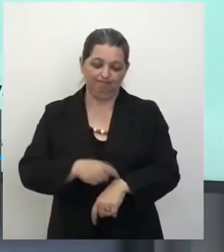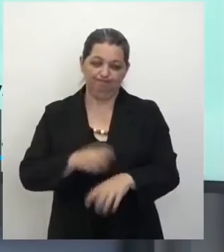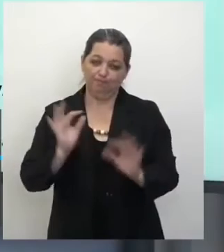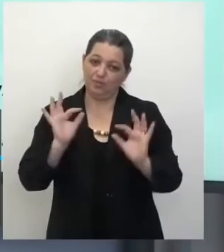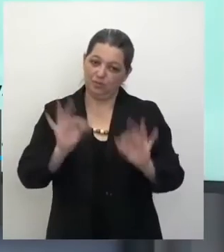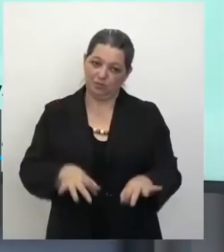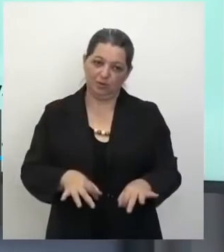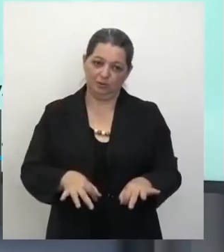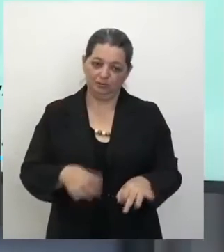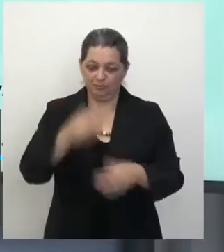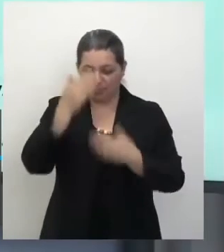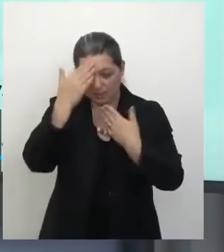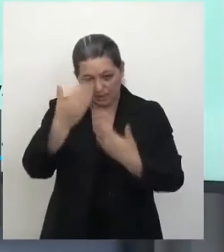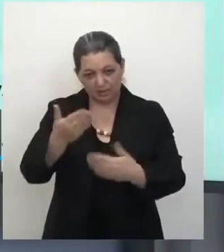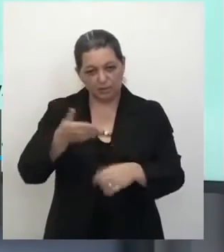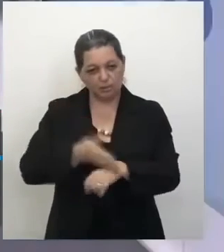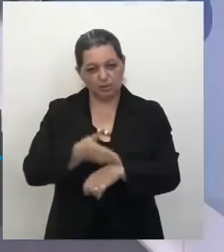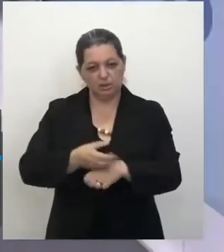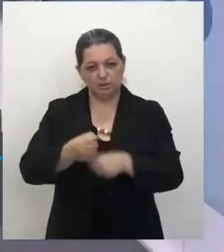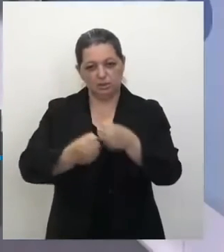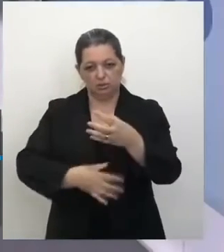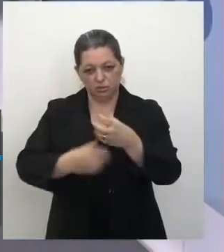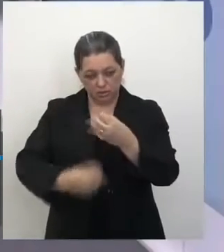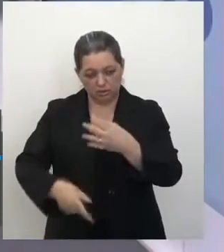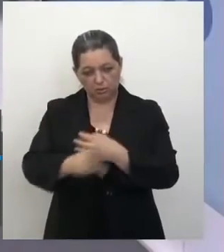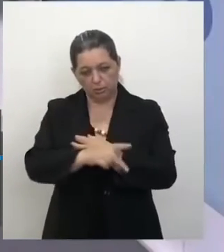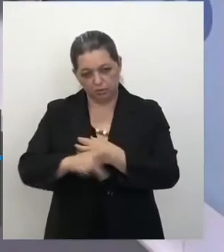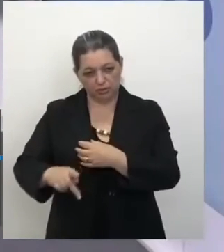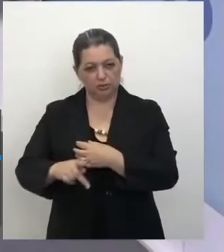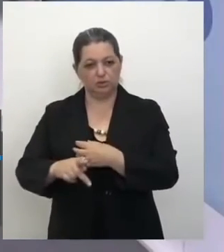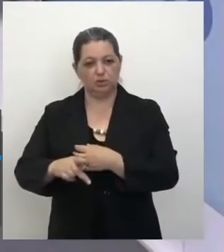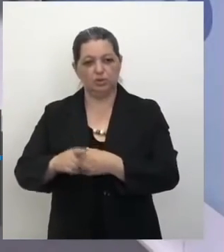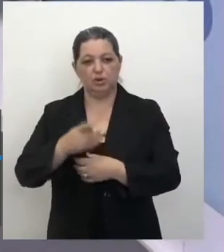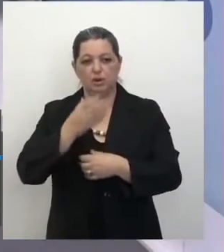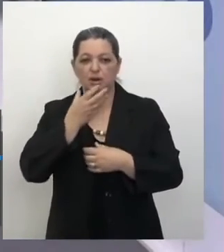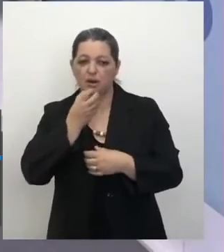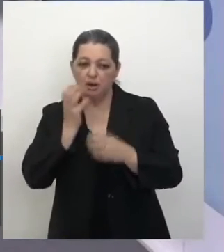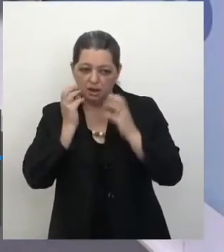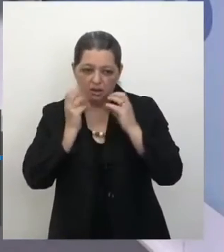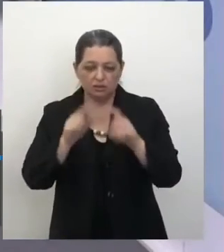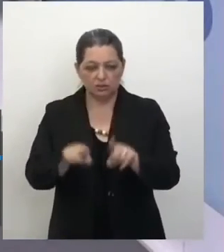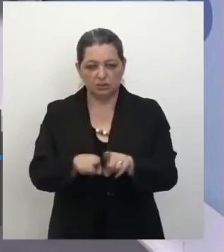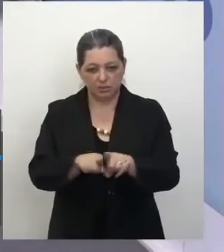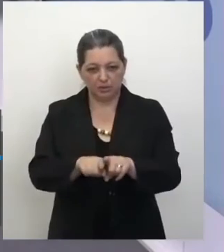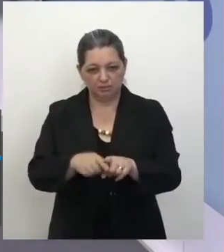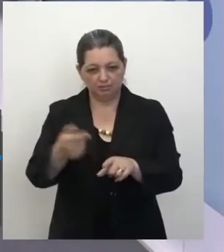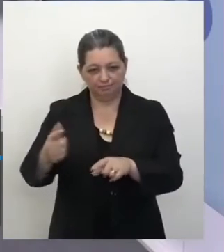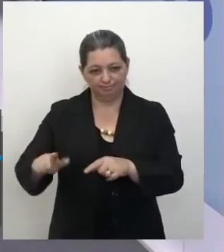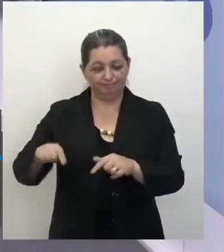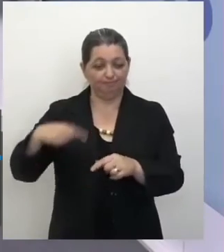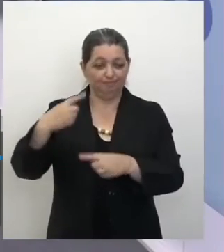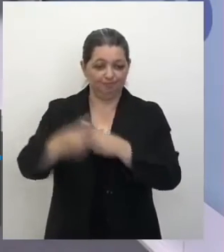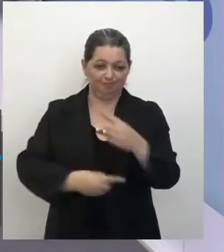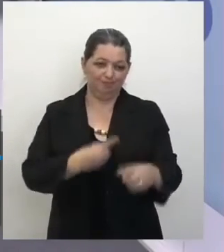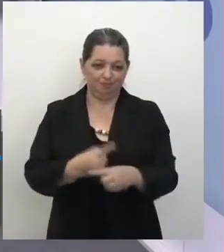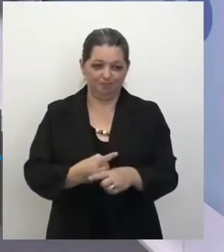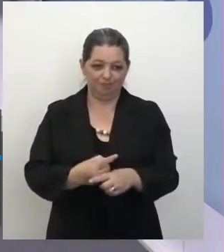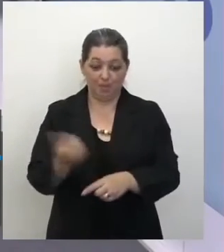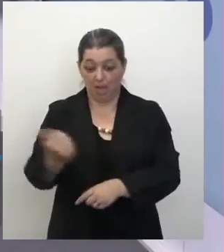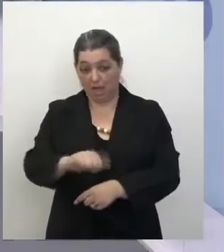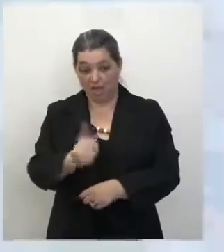agradecer a todos a participação do chat, quero agradecer ao professor Carlos por mais essa parceria. Até a próxima. Galera,